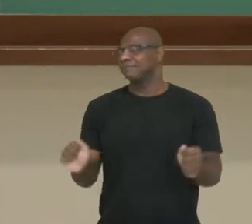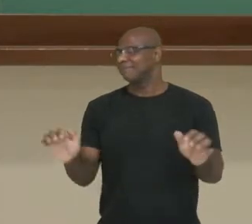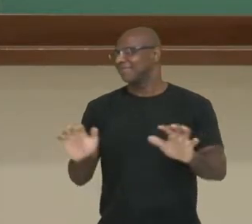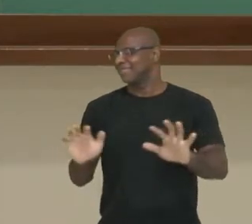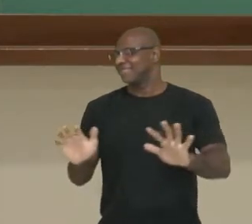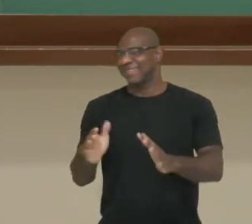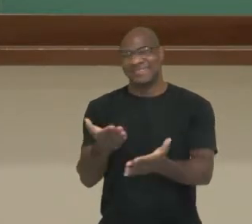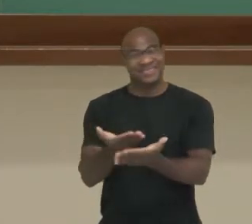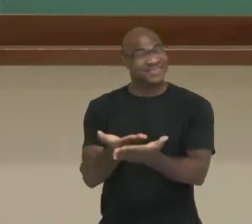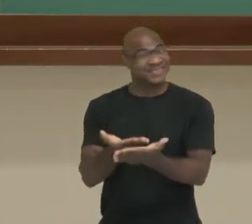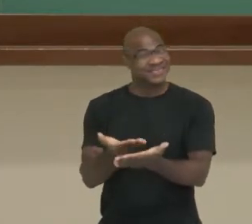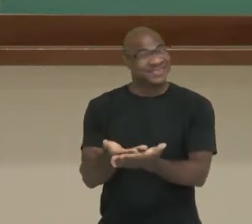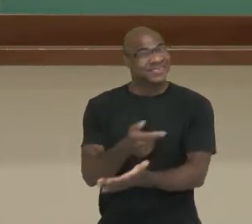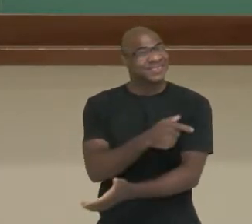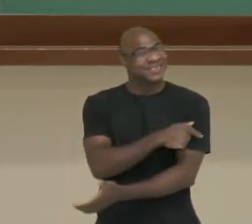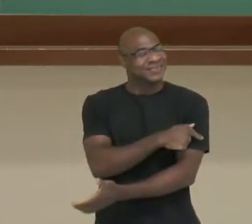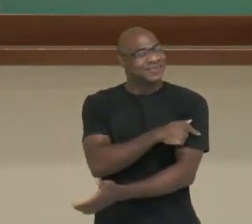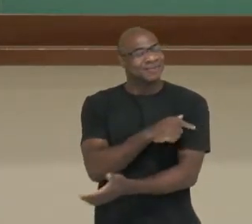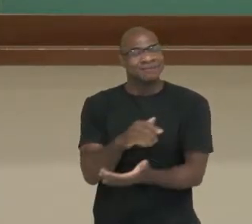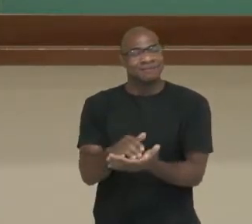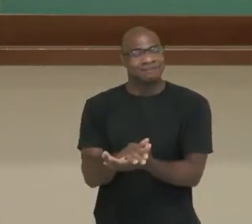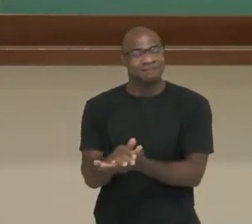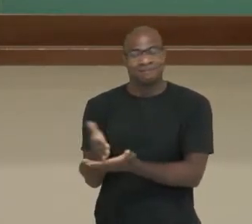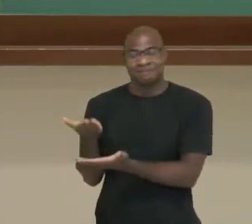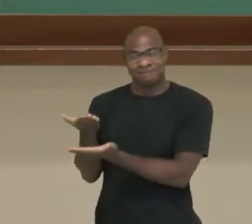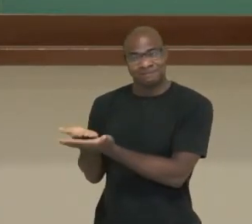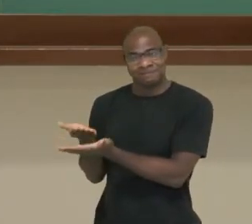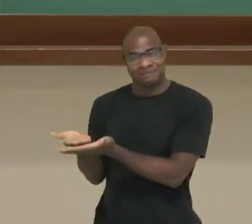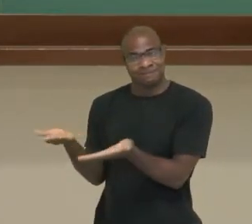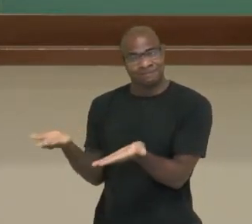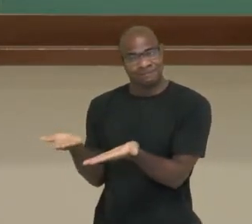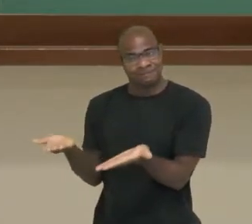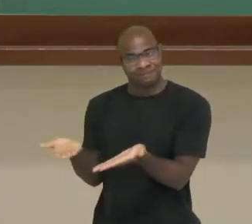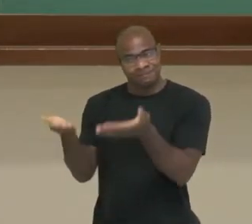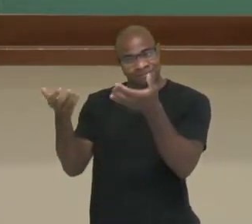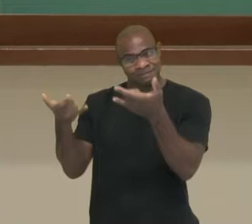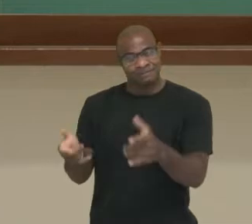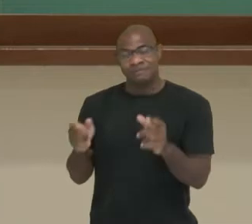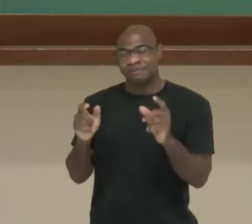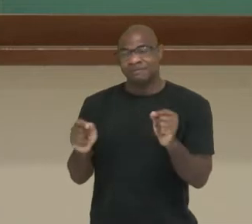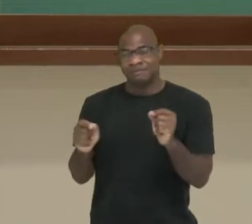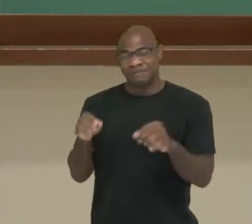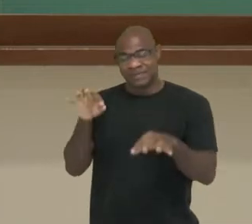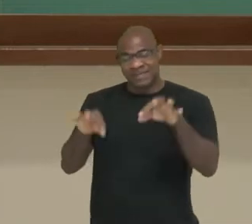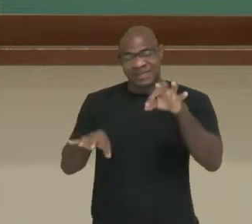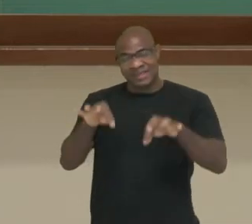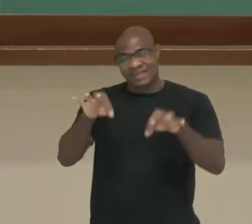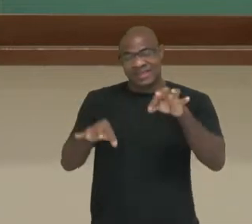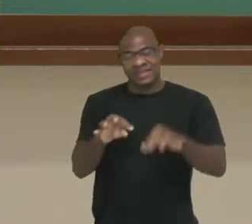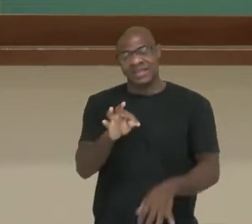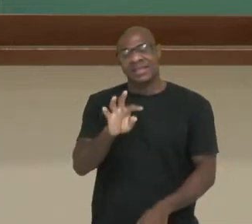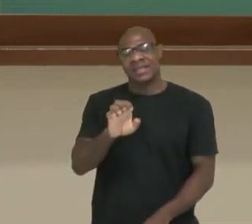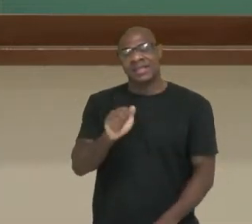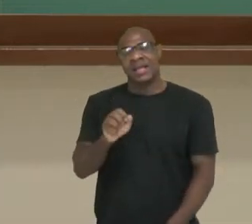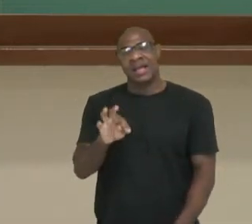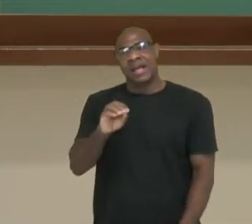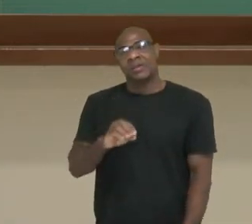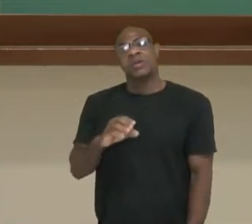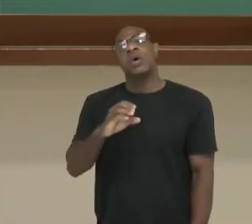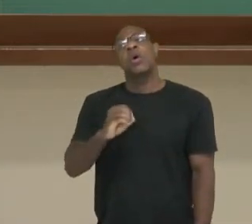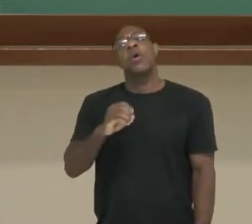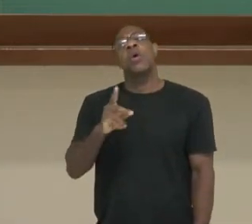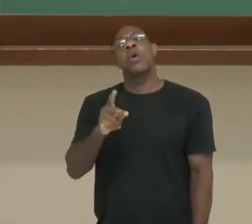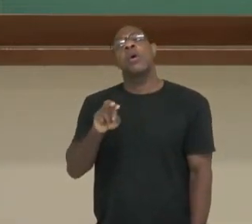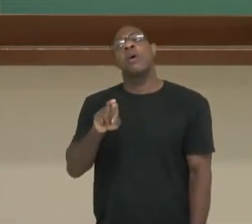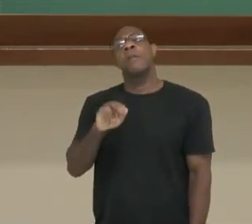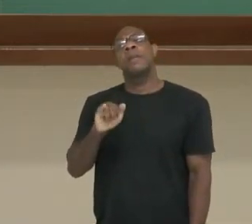Olá, estudantes do 7º ano! Nessa aula nós vamos falar sobre teatro do oprimido. Prof. Rutineia aqui com